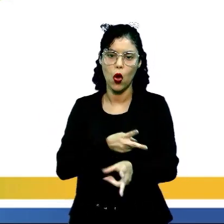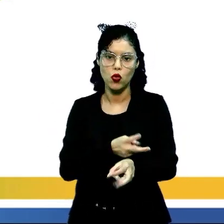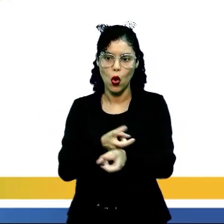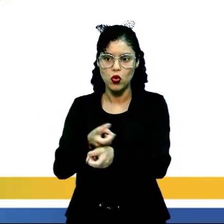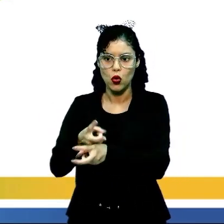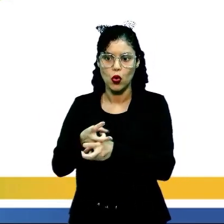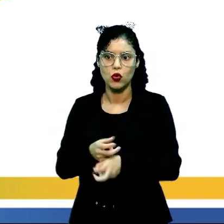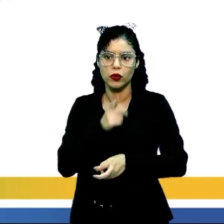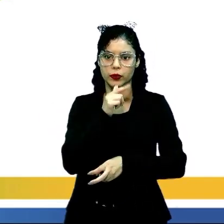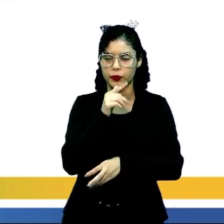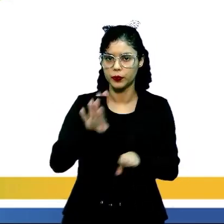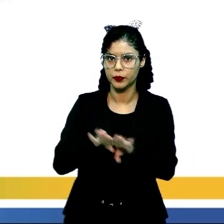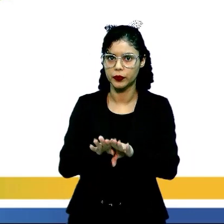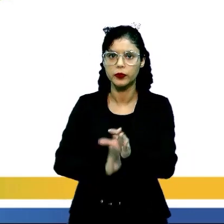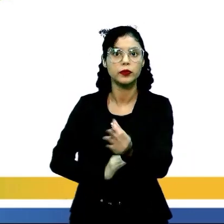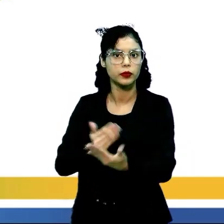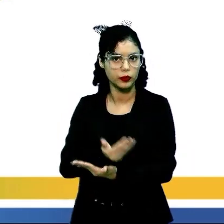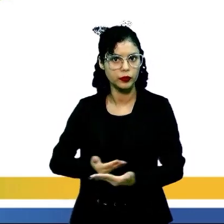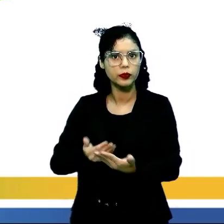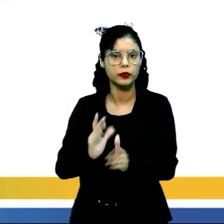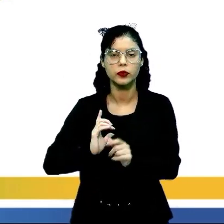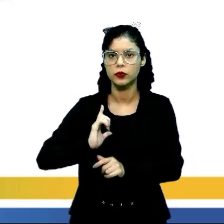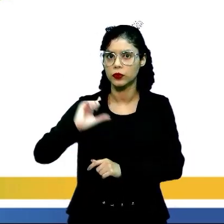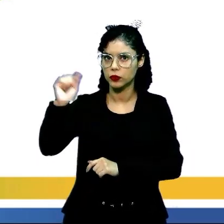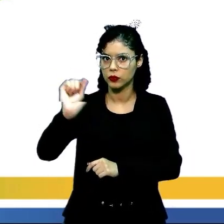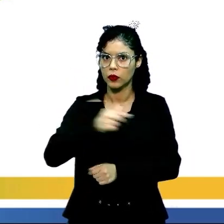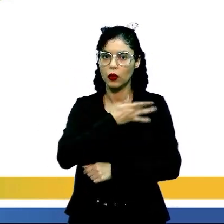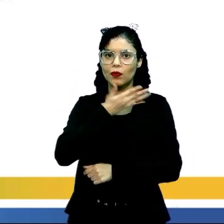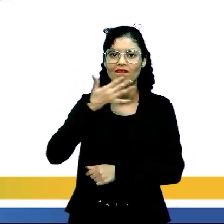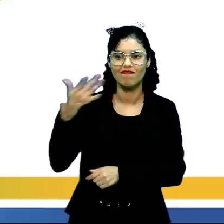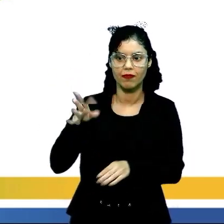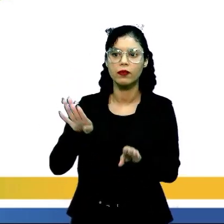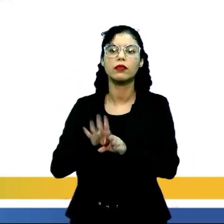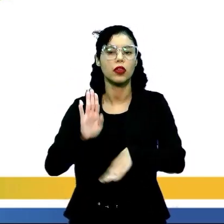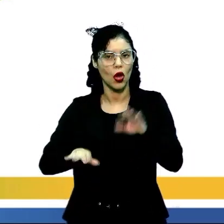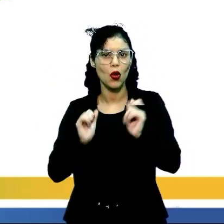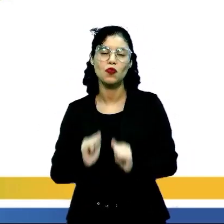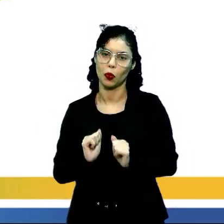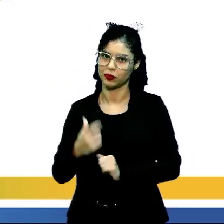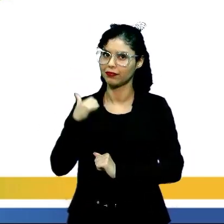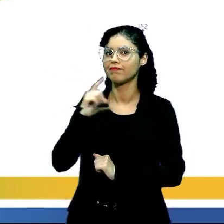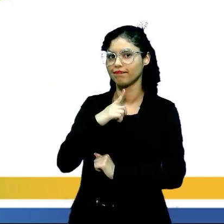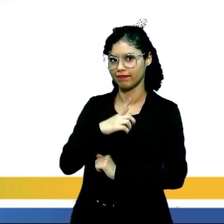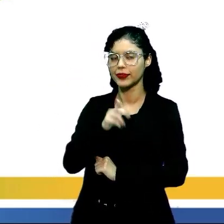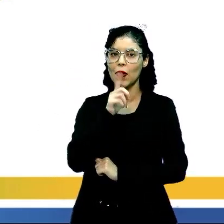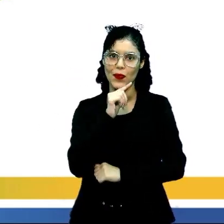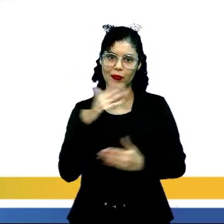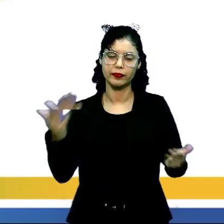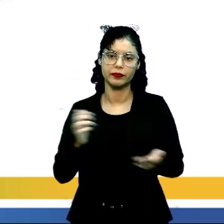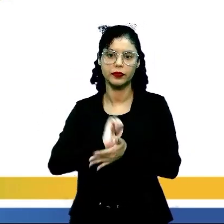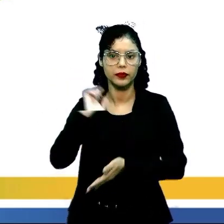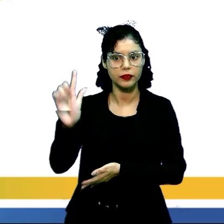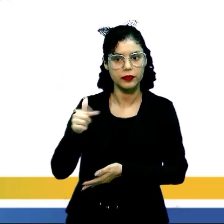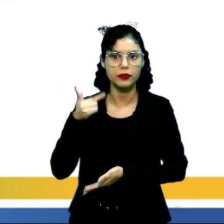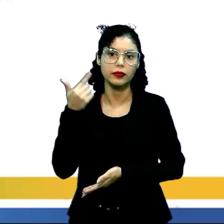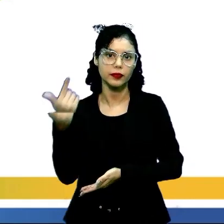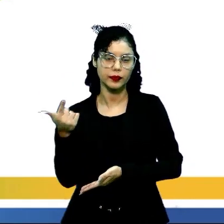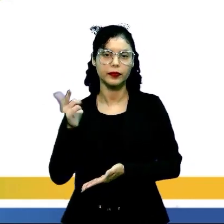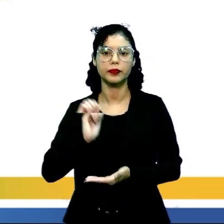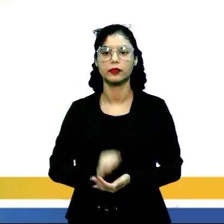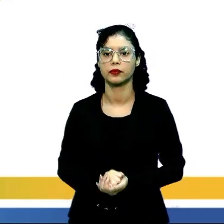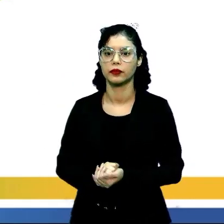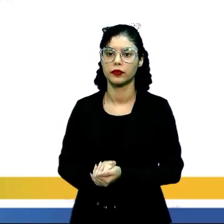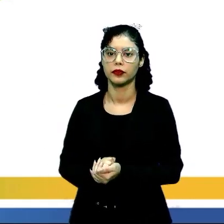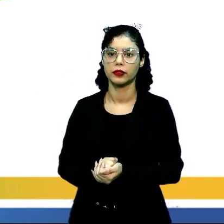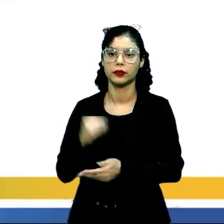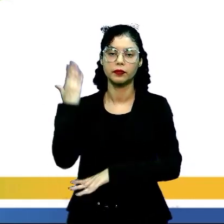filtração da água na estação de tratamento é retirar o odor que ainda pode estar contido na água. Após a filtração, essa